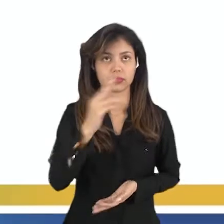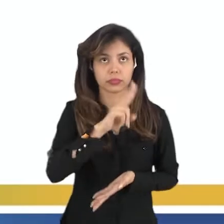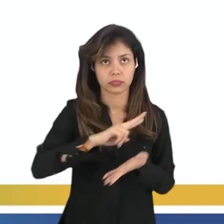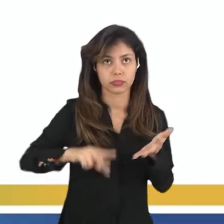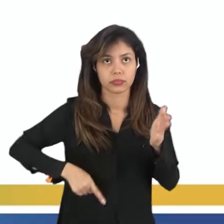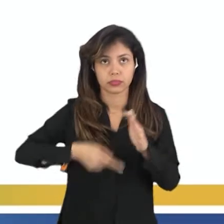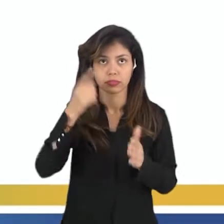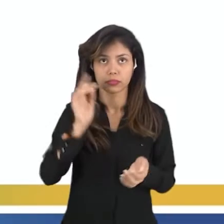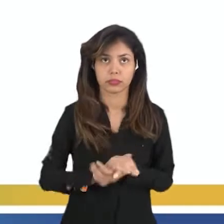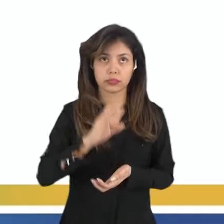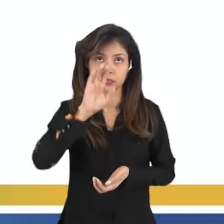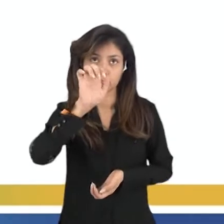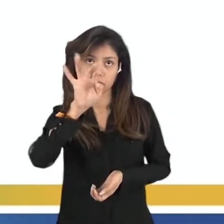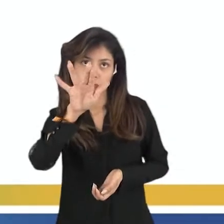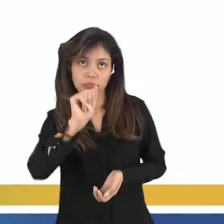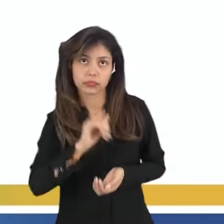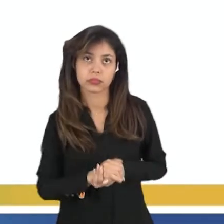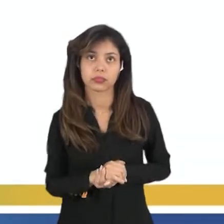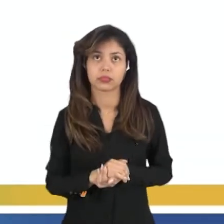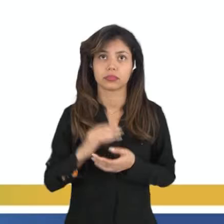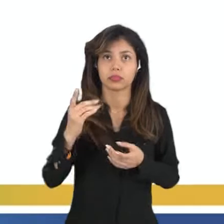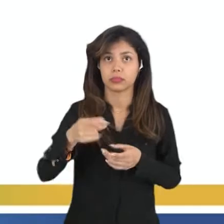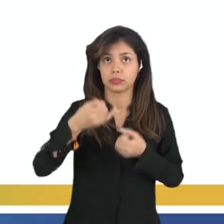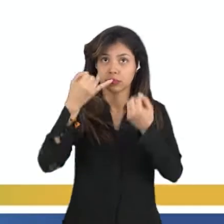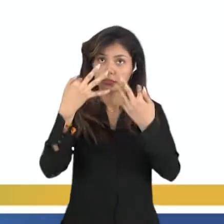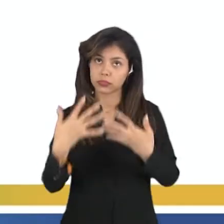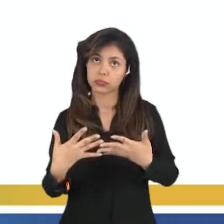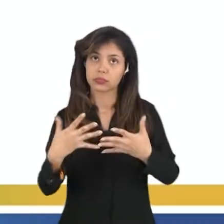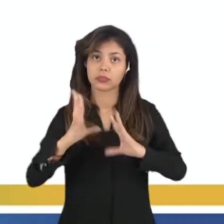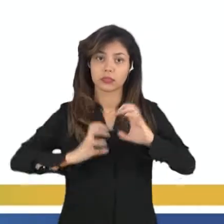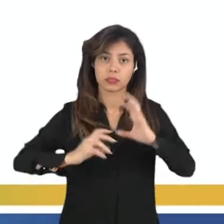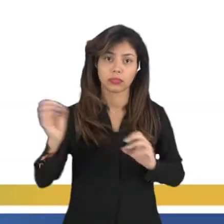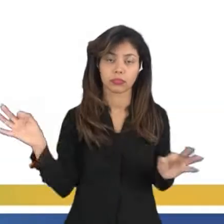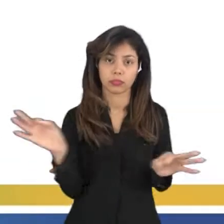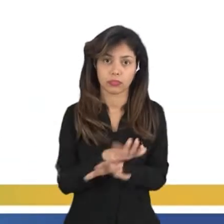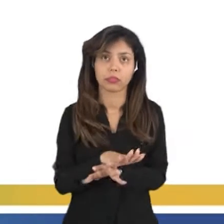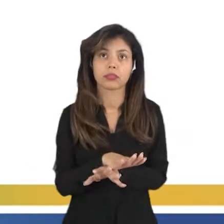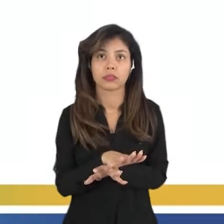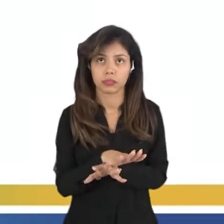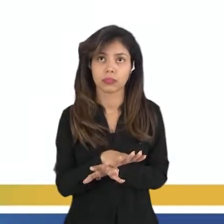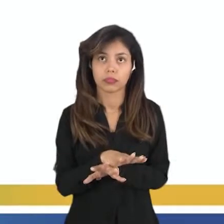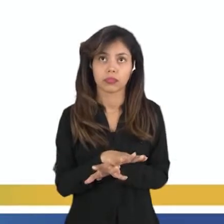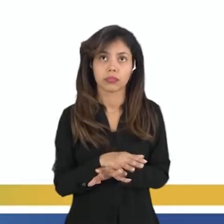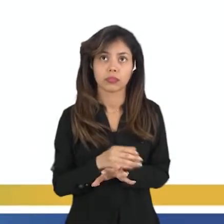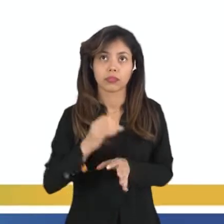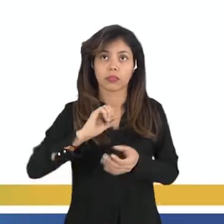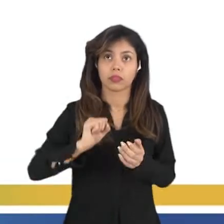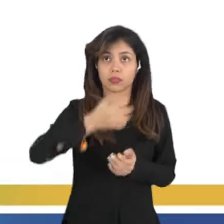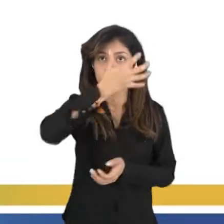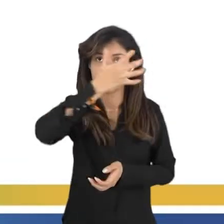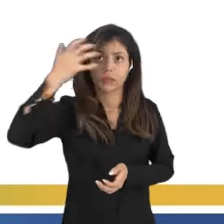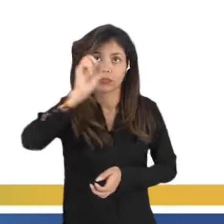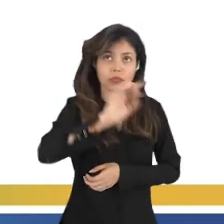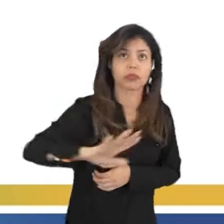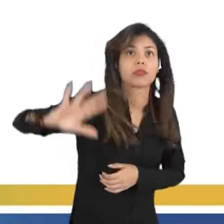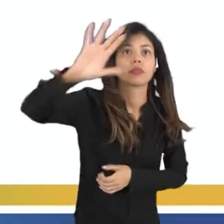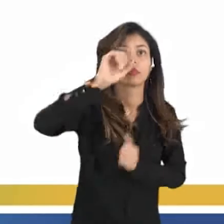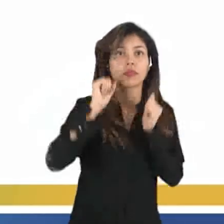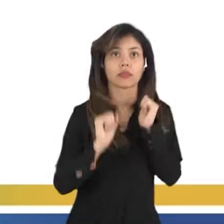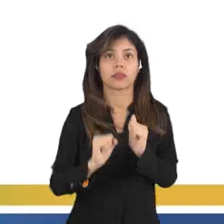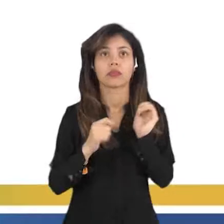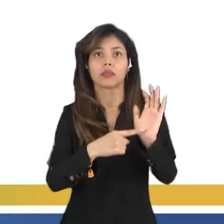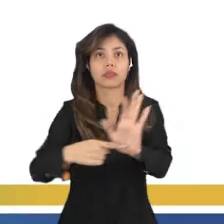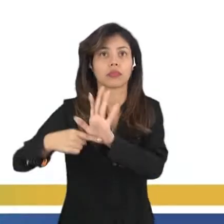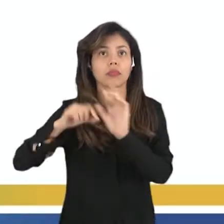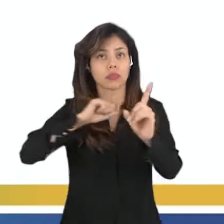então a primeira. O ETA decidiu declarar um cessar-fogo permanente de caráter geral, que poderá